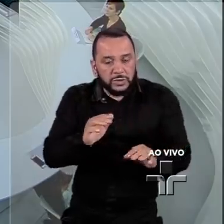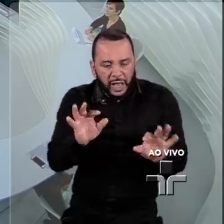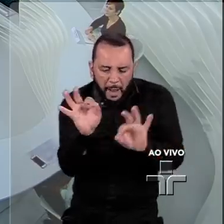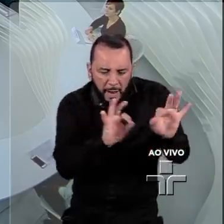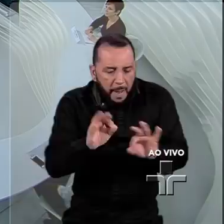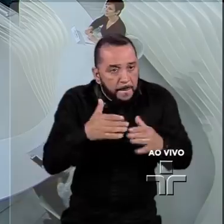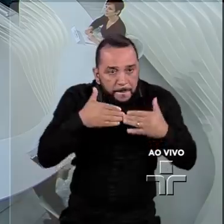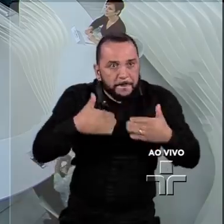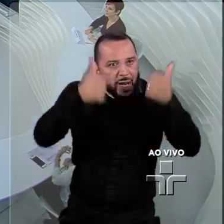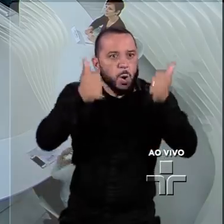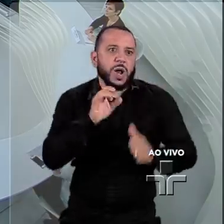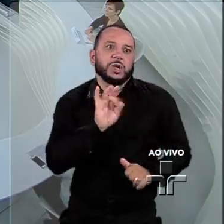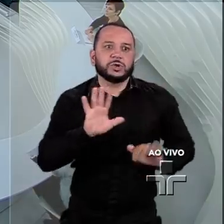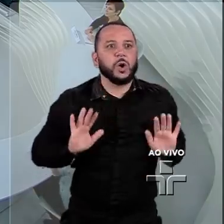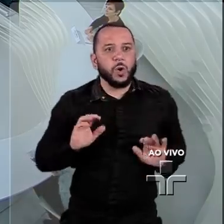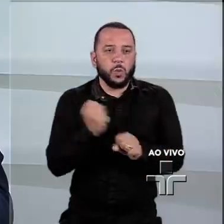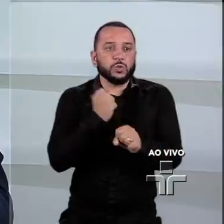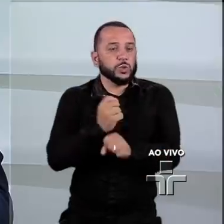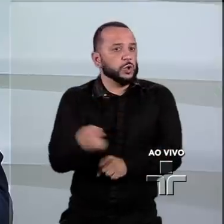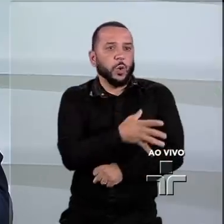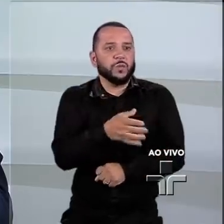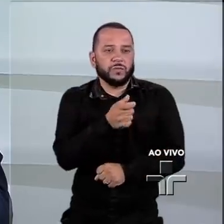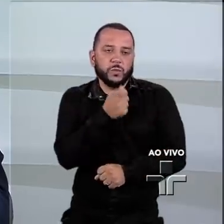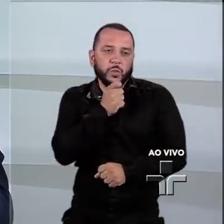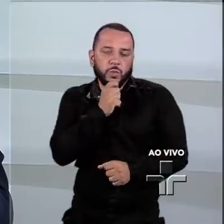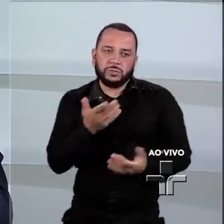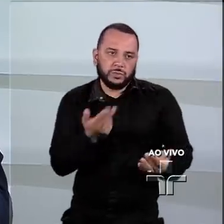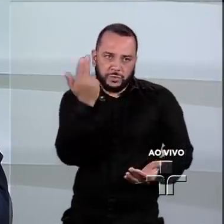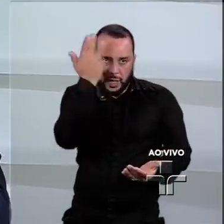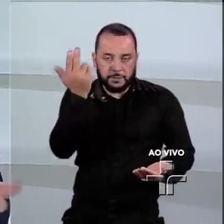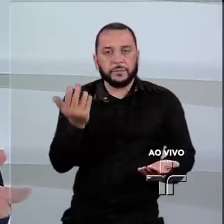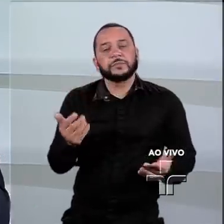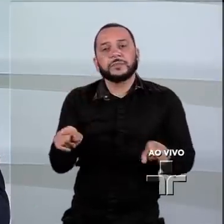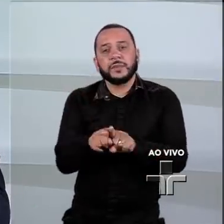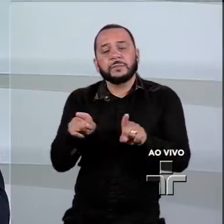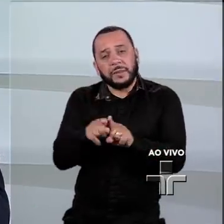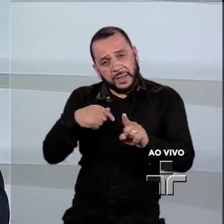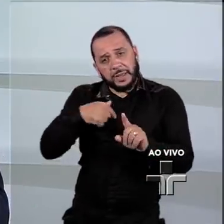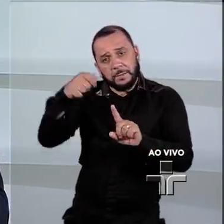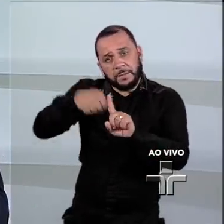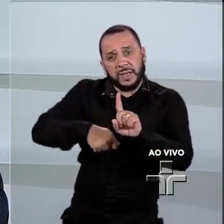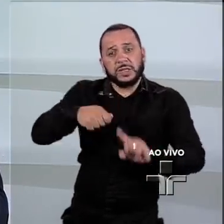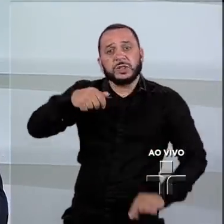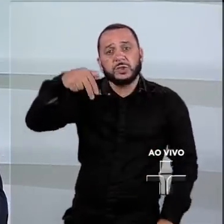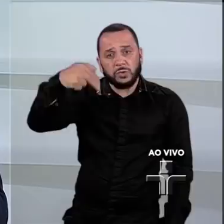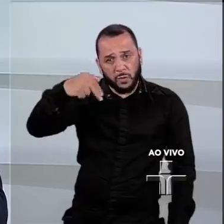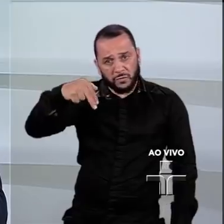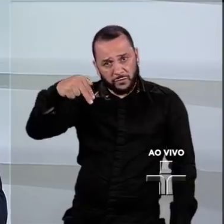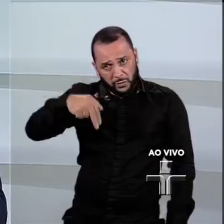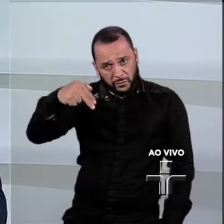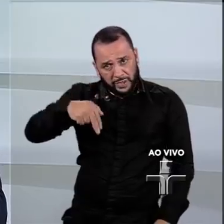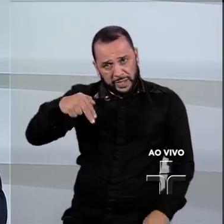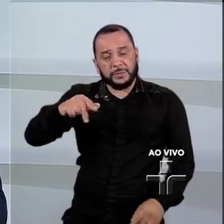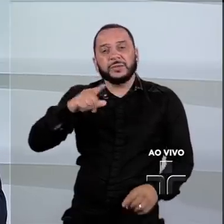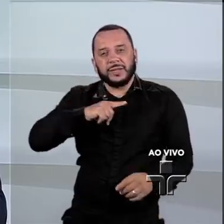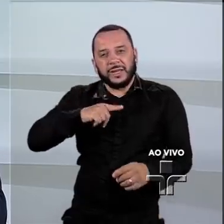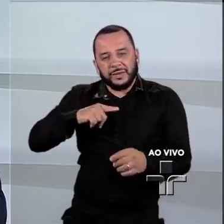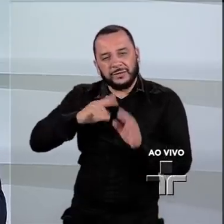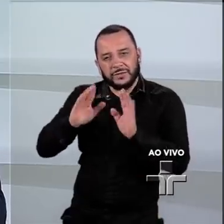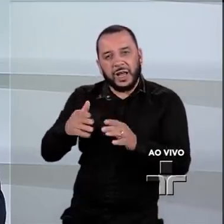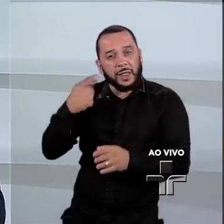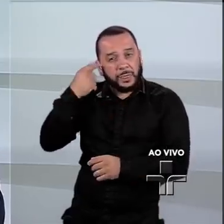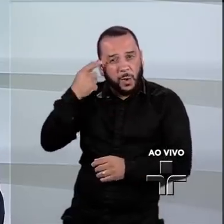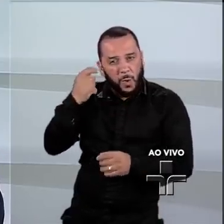Perfeito, Bruno. Falar um pouco de saúde. No começo do governo, da gestão Dória ainda, foi feito aquele mutirão para a realização de exames, o Corujão